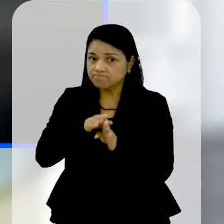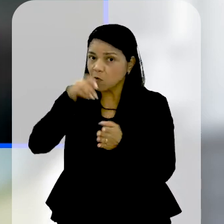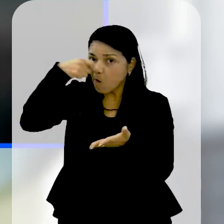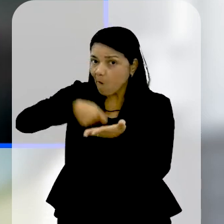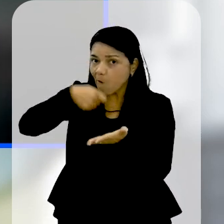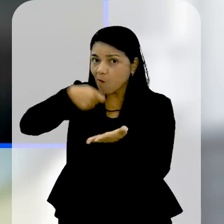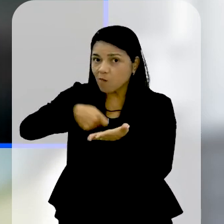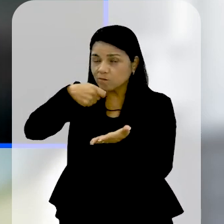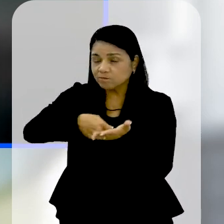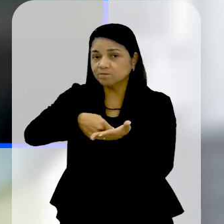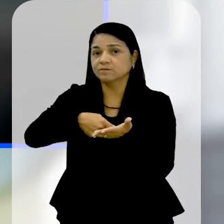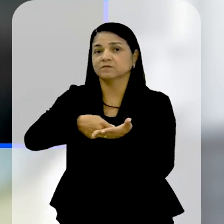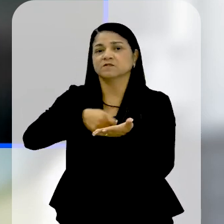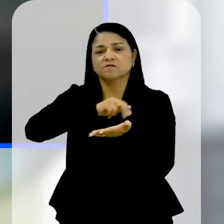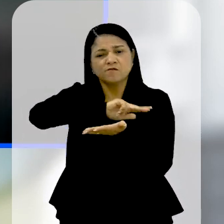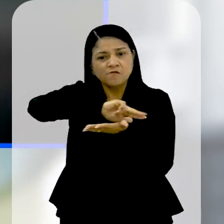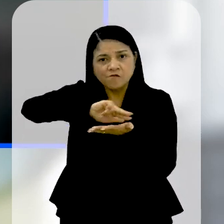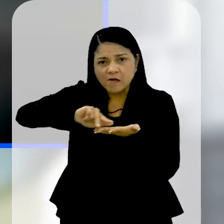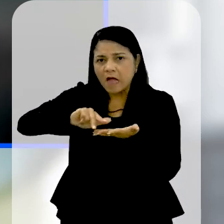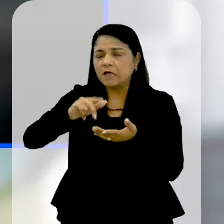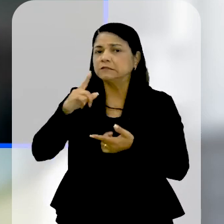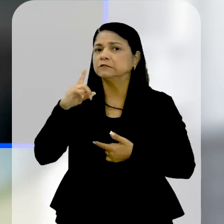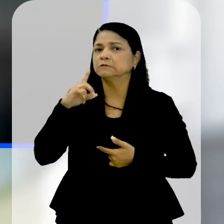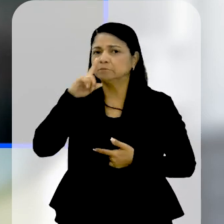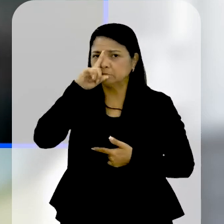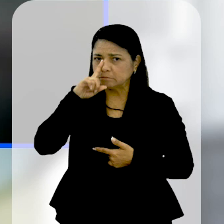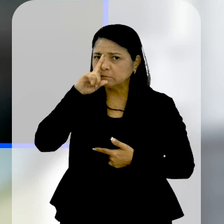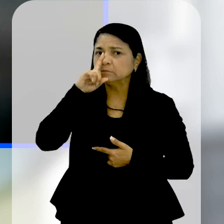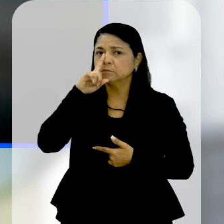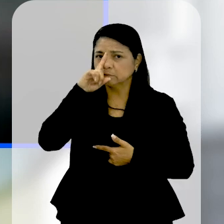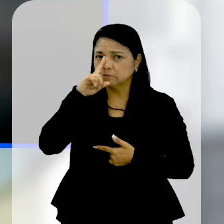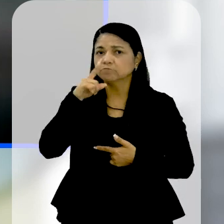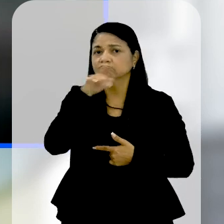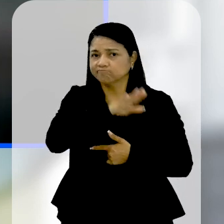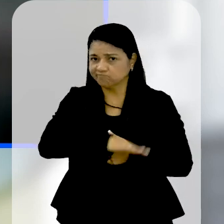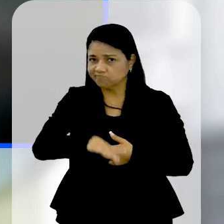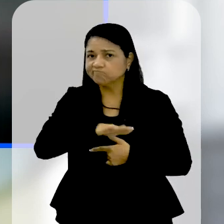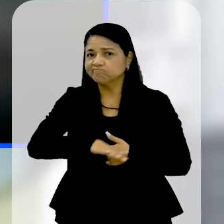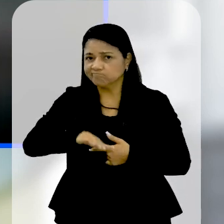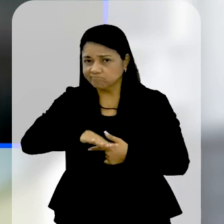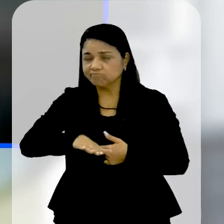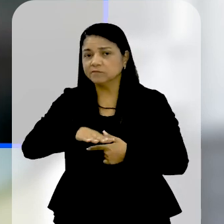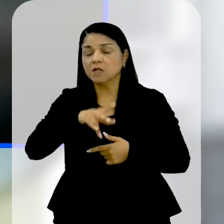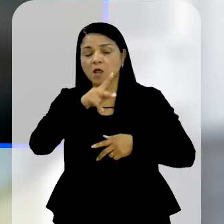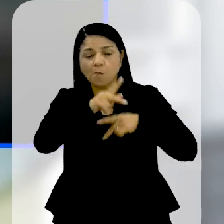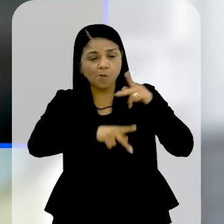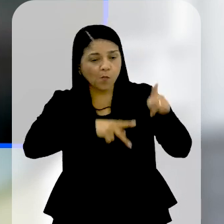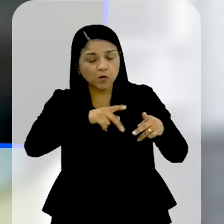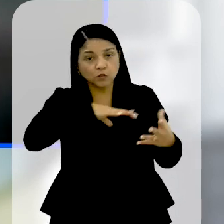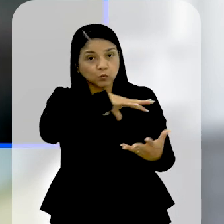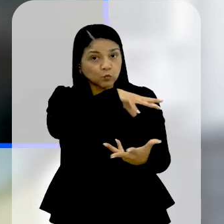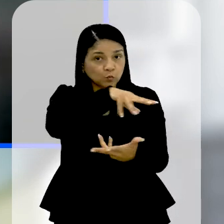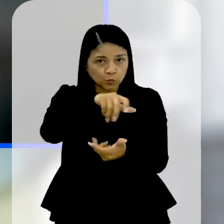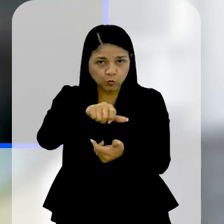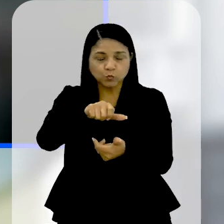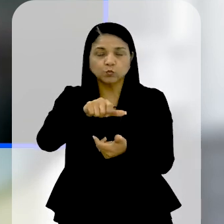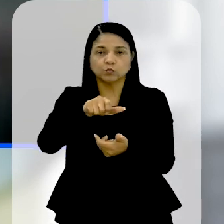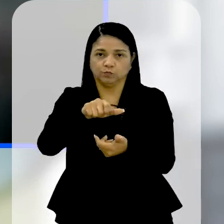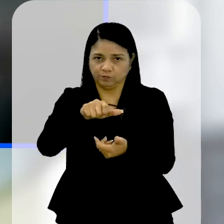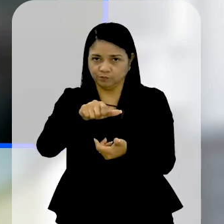é obrigatória, existem muitos riscos envolvidos nas nossas crianças, na população mundial no